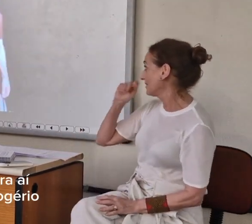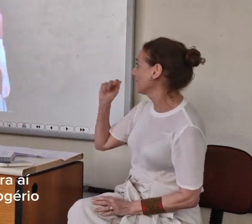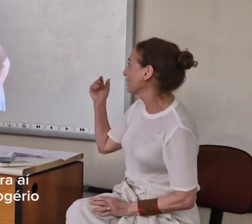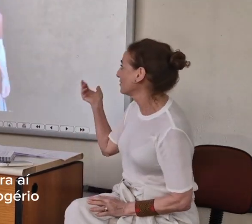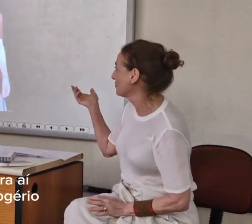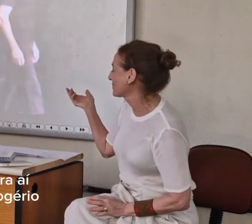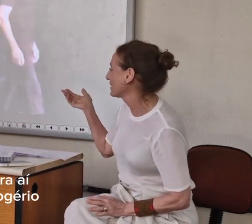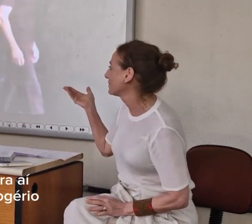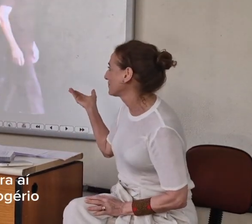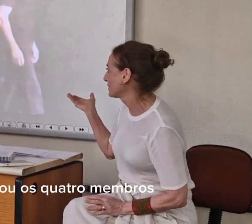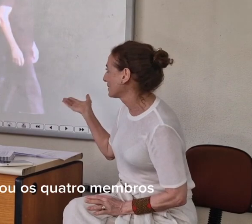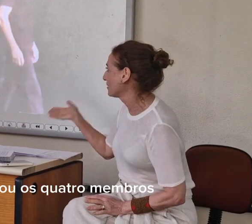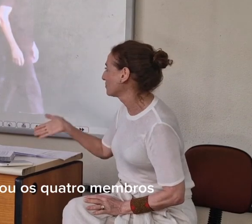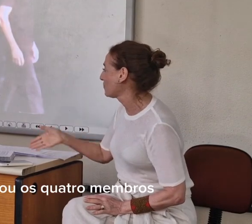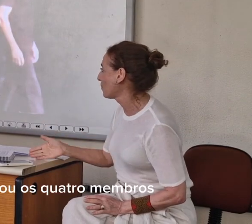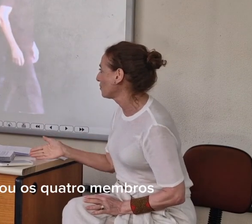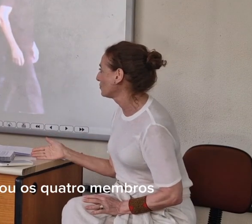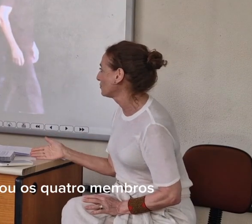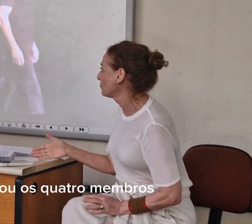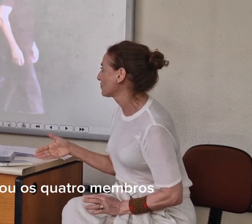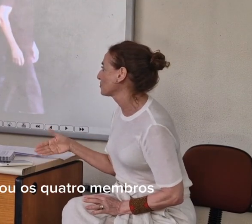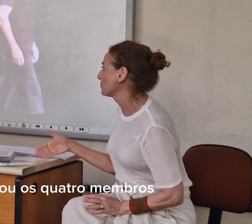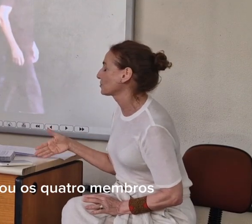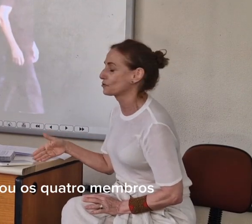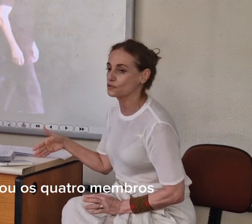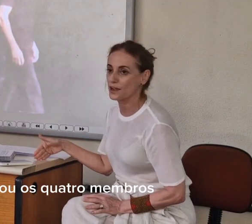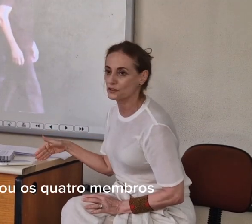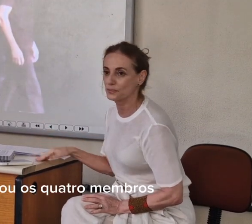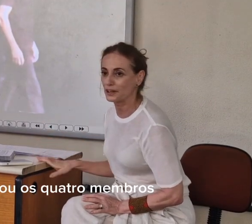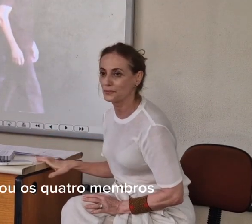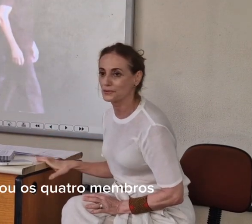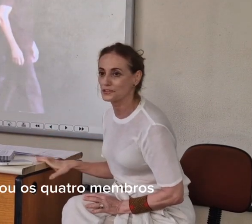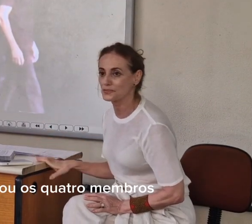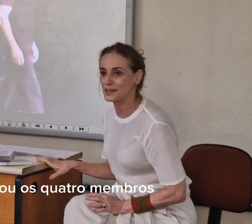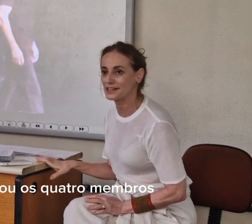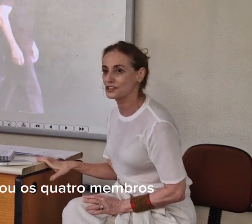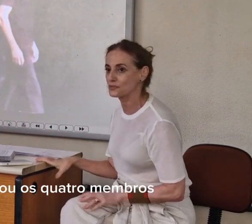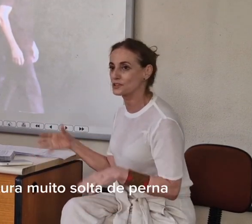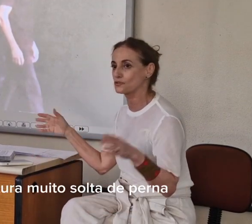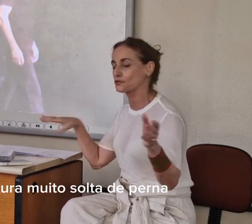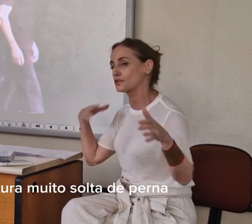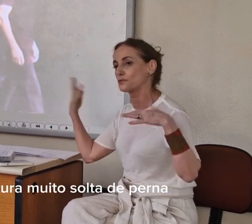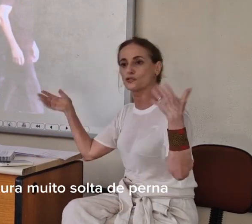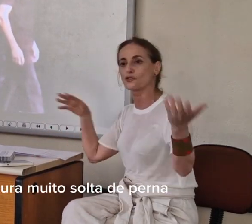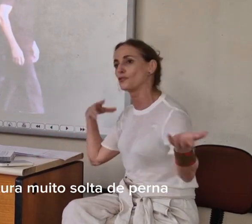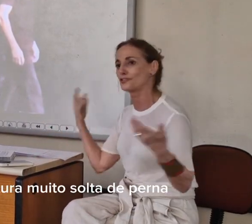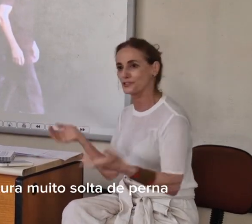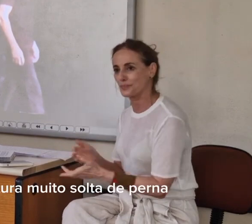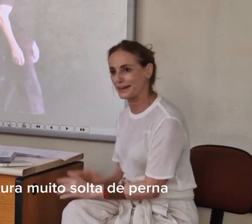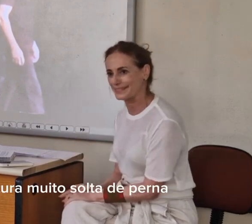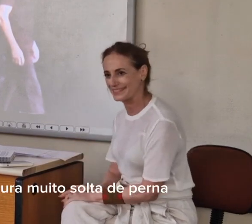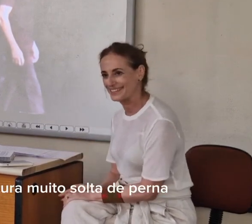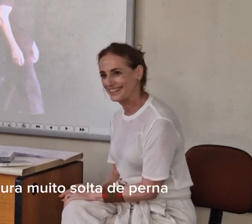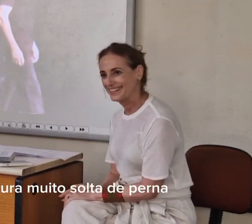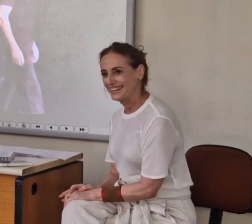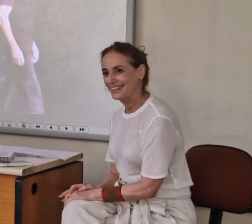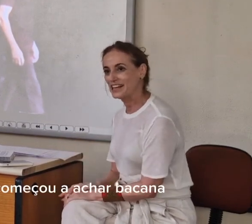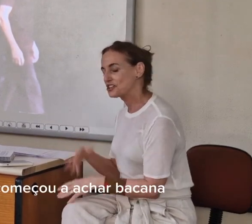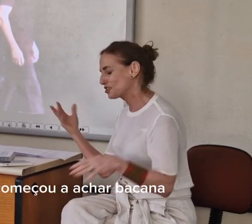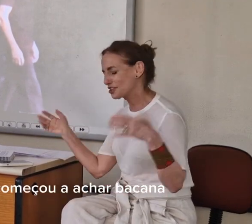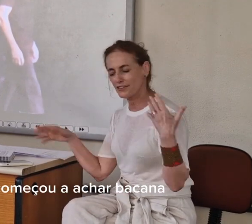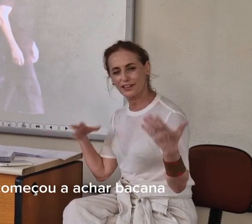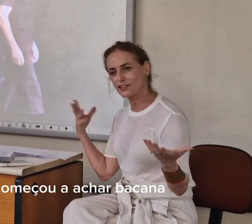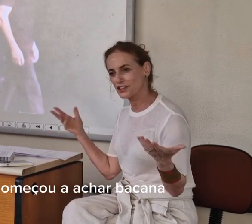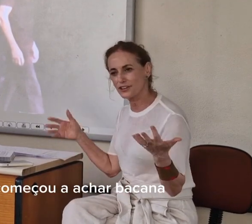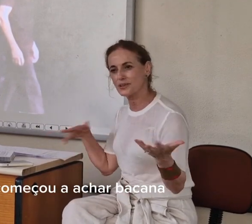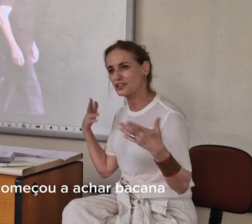Rogério, que é o Verivório, um grupo de menos de 4 membros, mas ele tinha uma estrutura muito solta de perna. Uhum. E